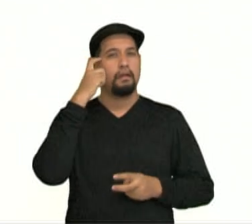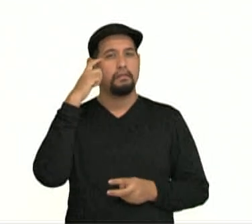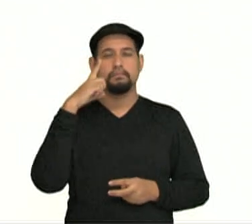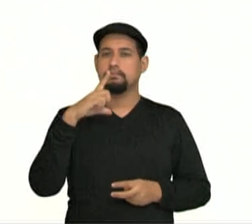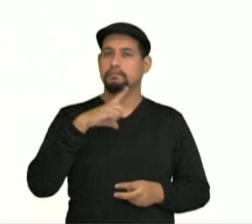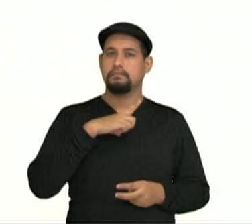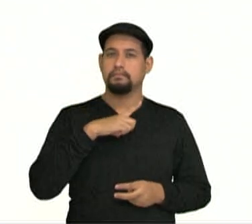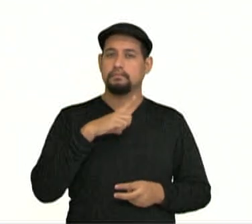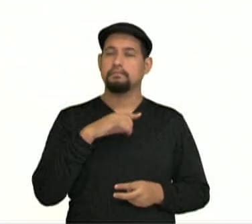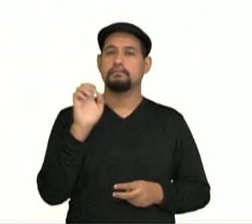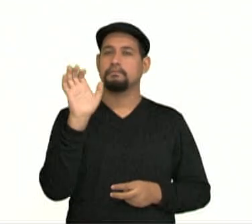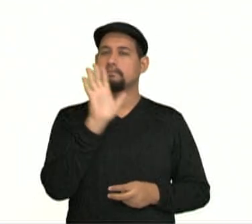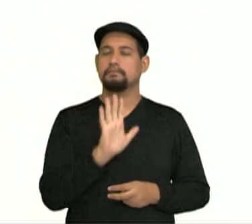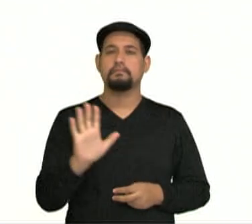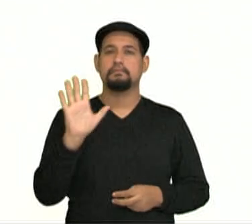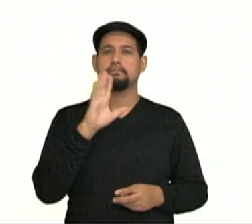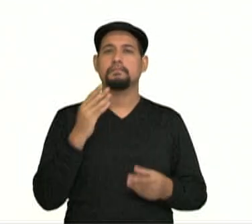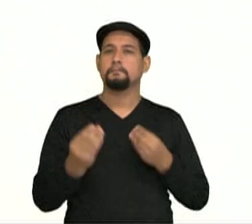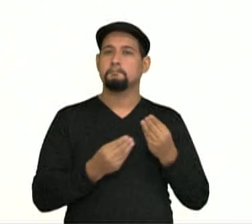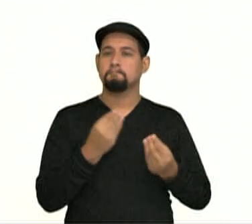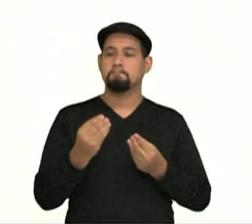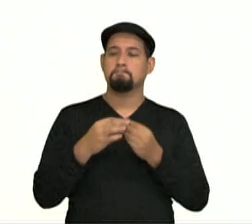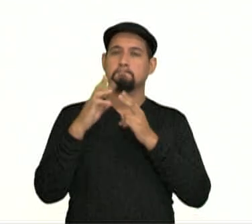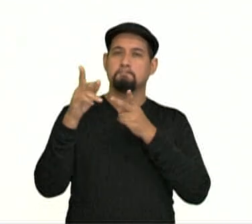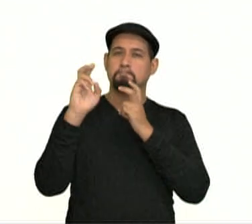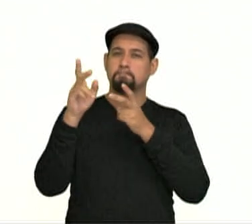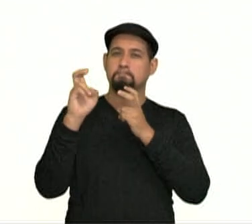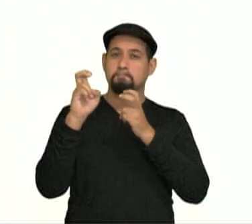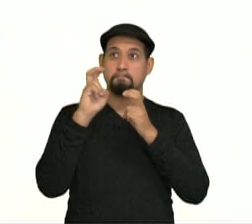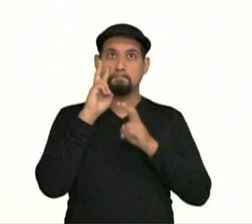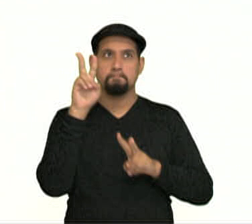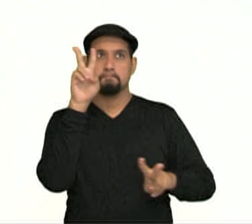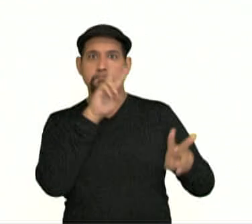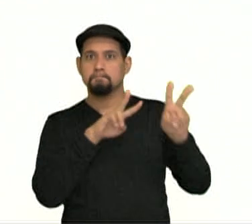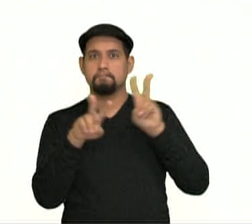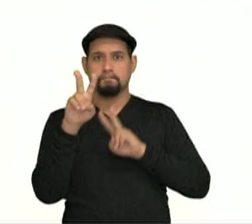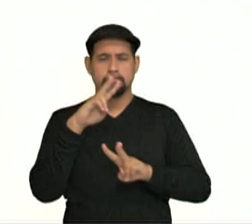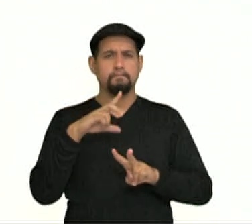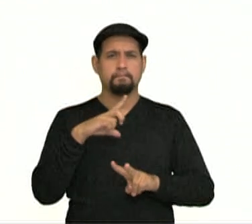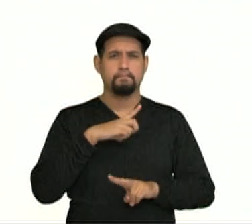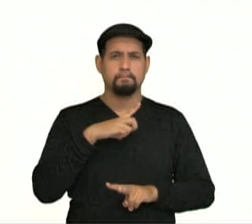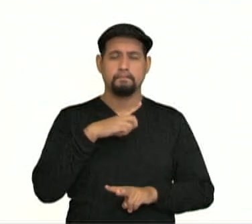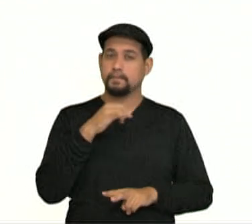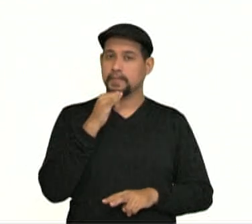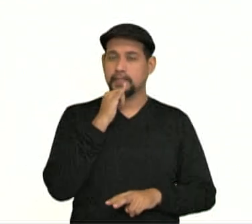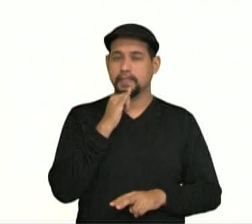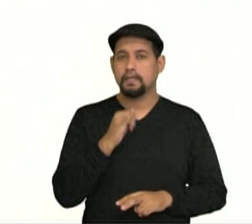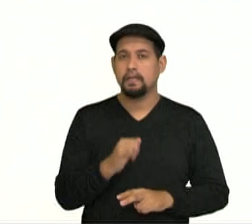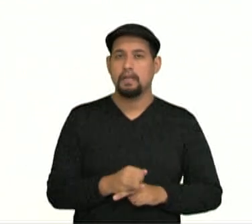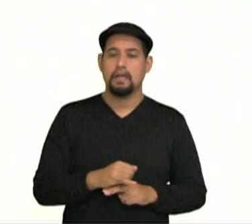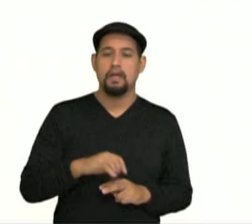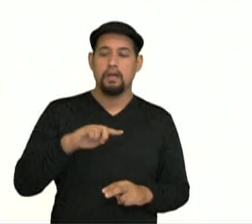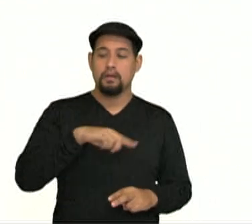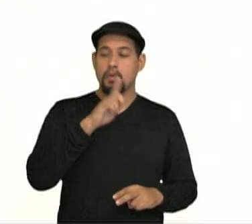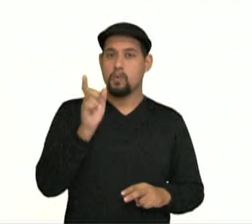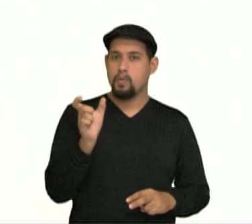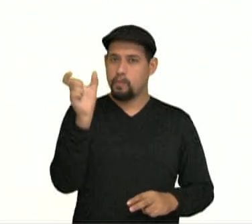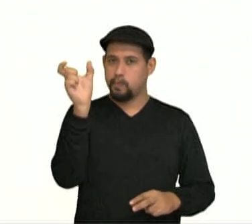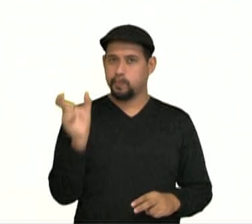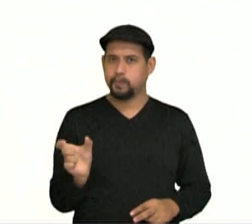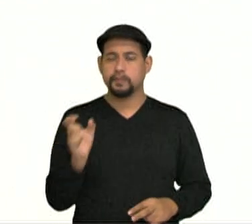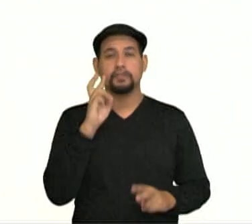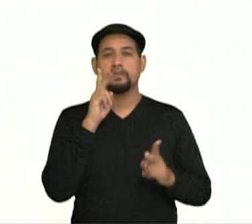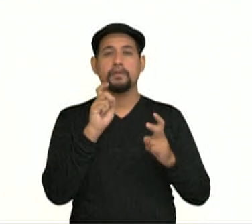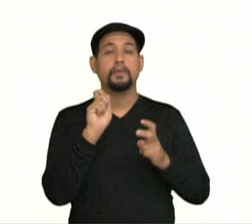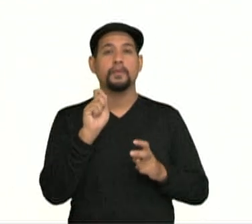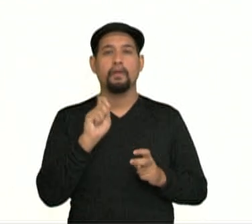existem no continente europeu? Então, observando essa imagem que encontra-se do lado esquerdo da sua tela, você